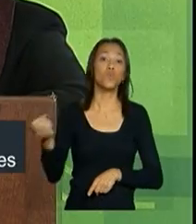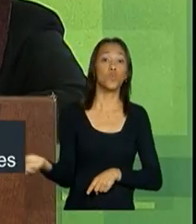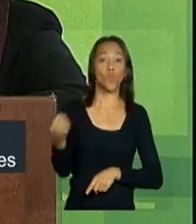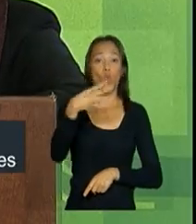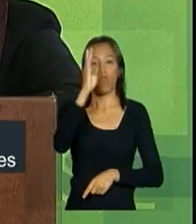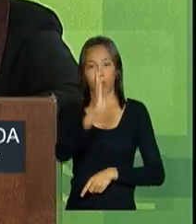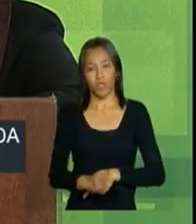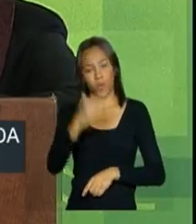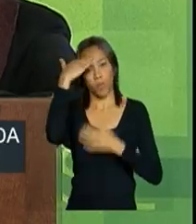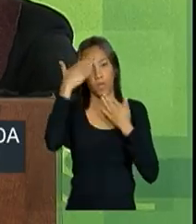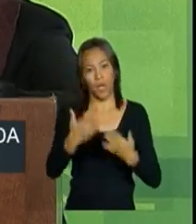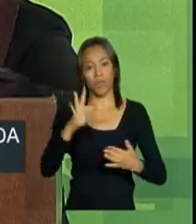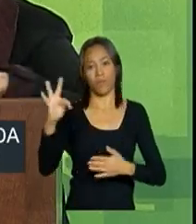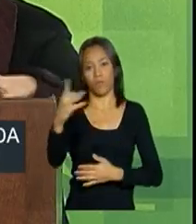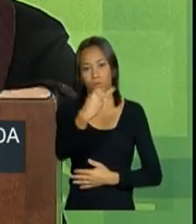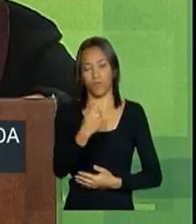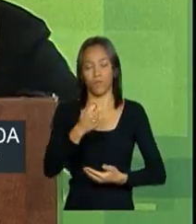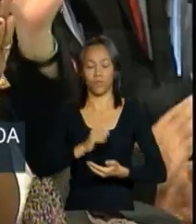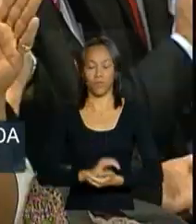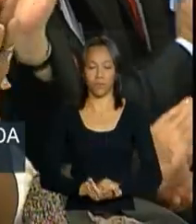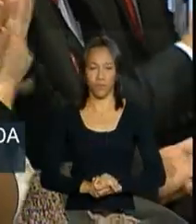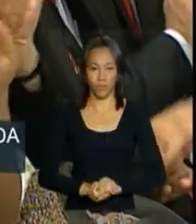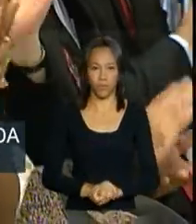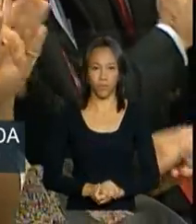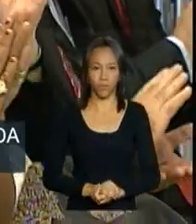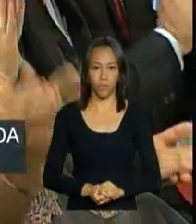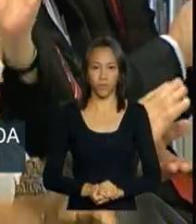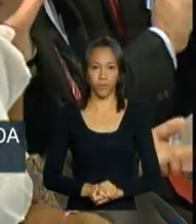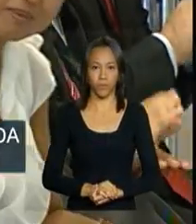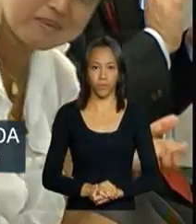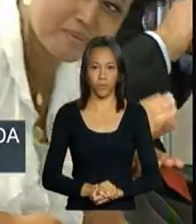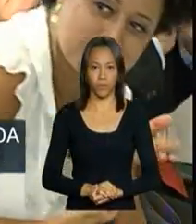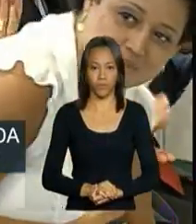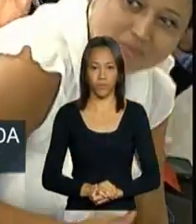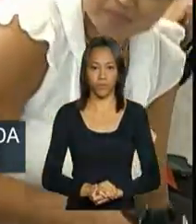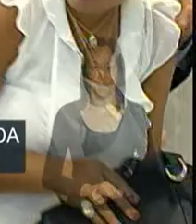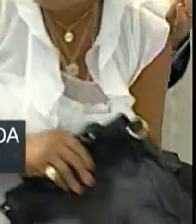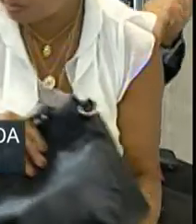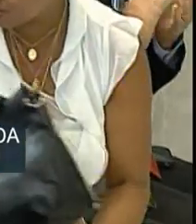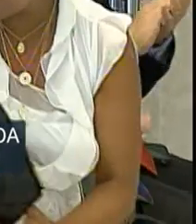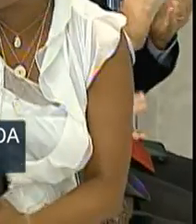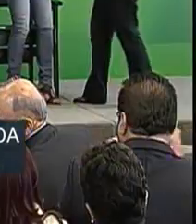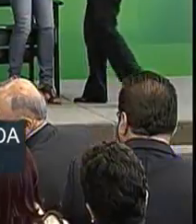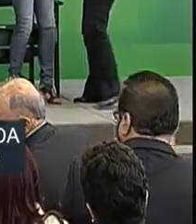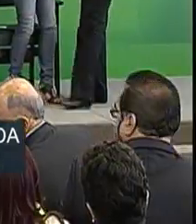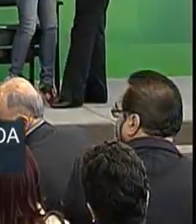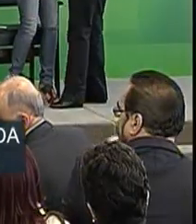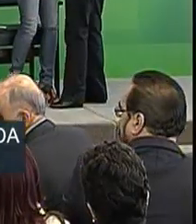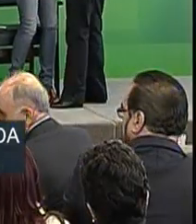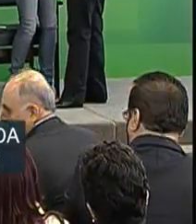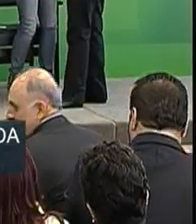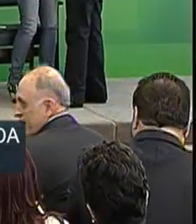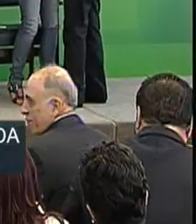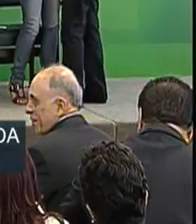Muito obrigado a todos e a todos E aí